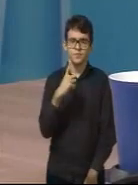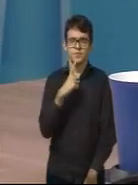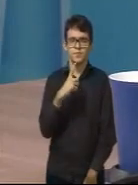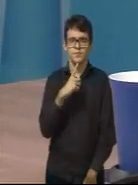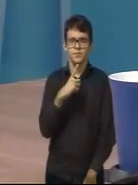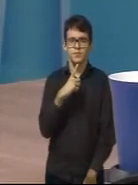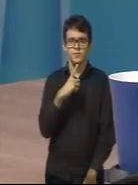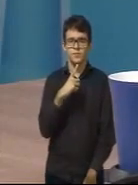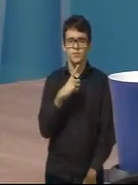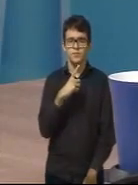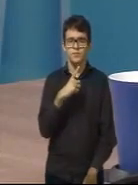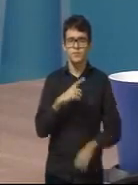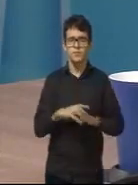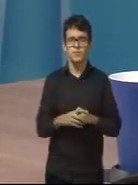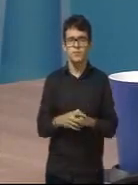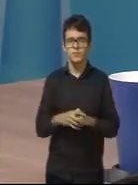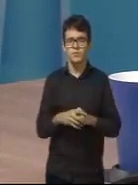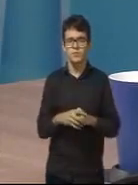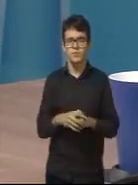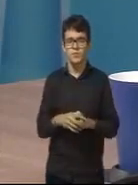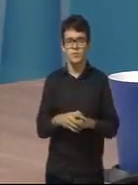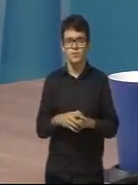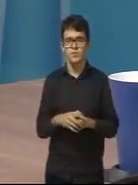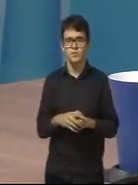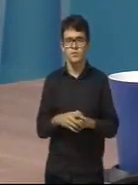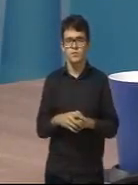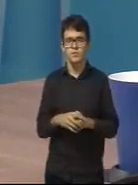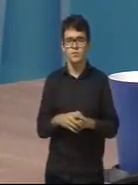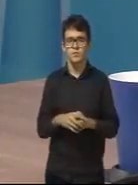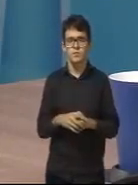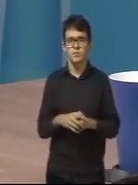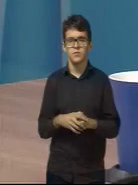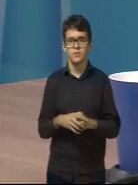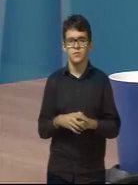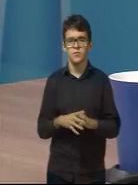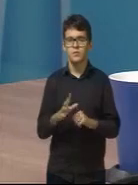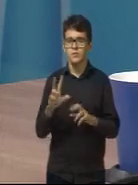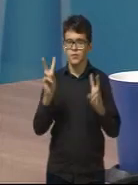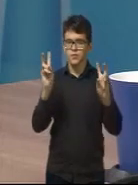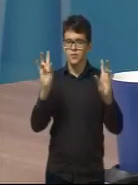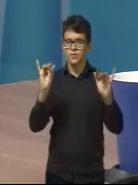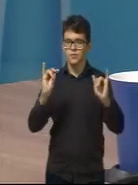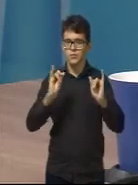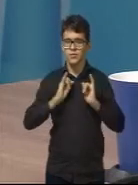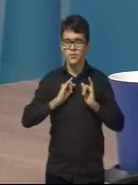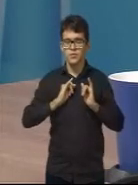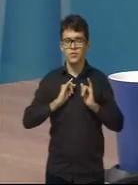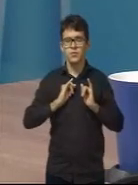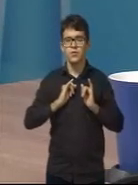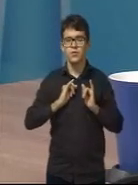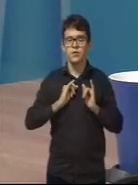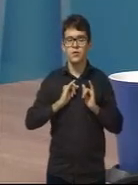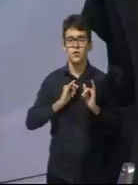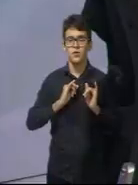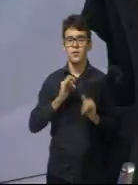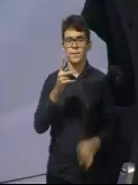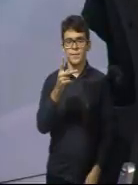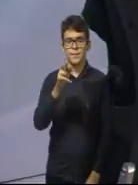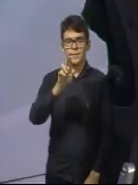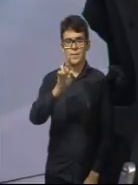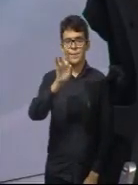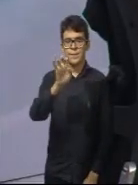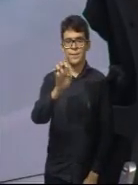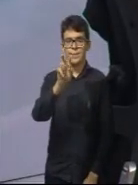sou um estudioso do assunto específico da questão da Previdência Social, né? Mas, por exemplo, tem um peso